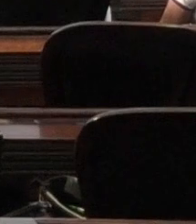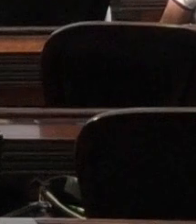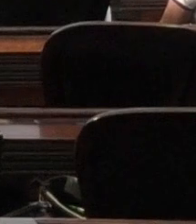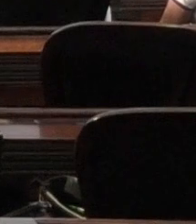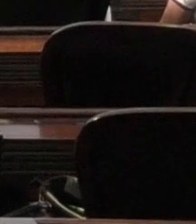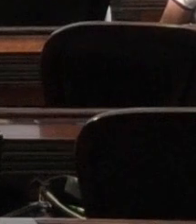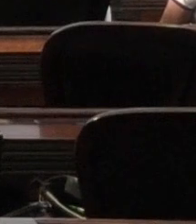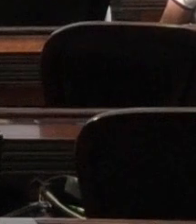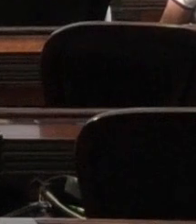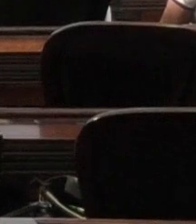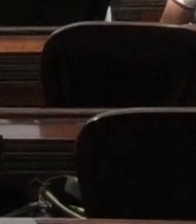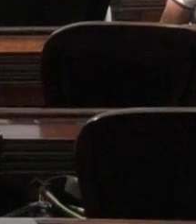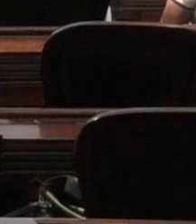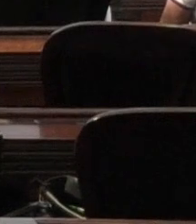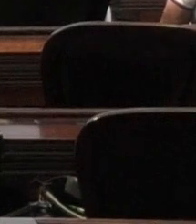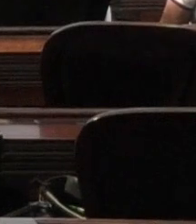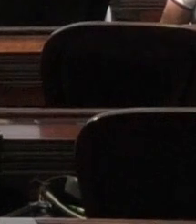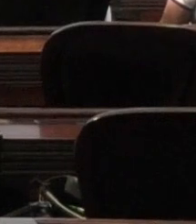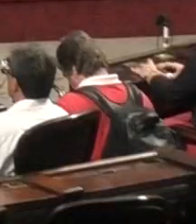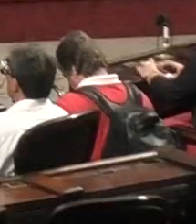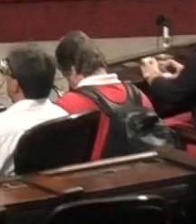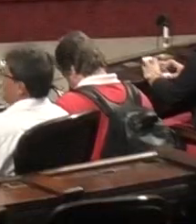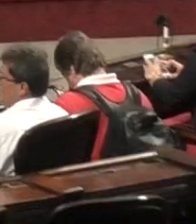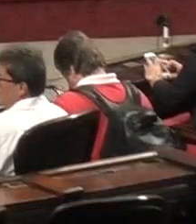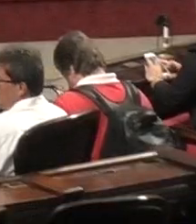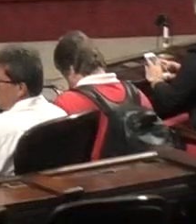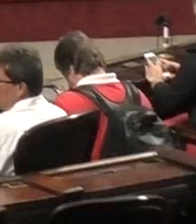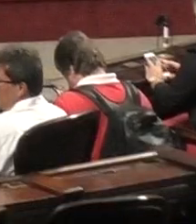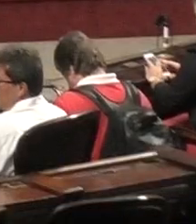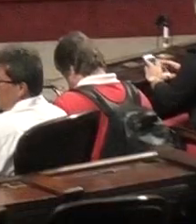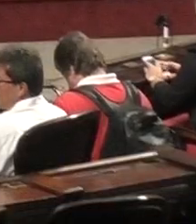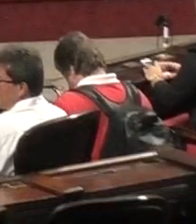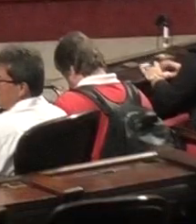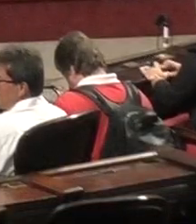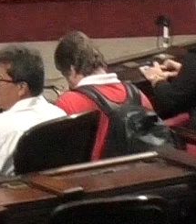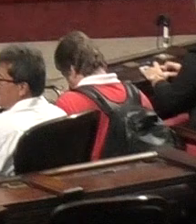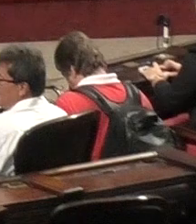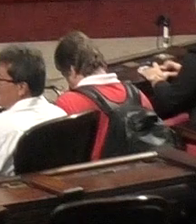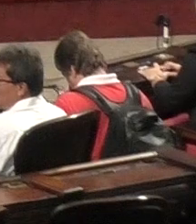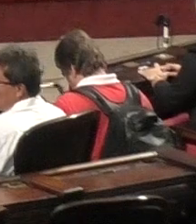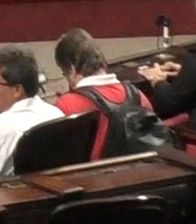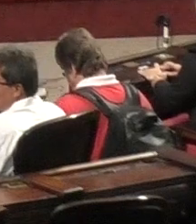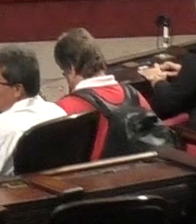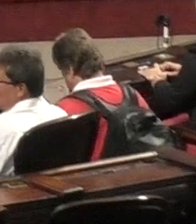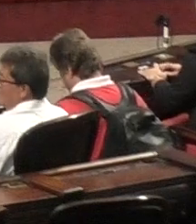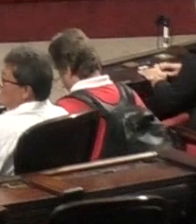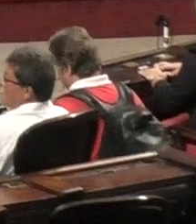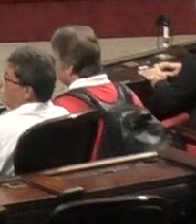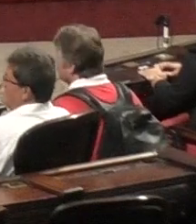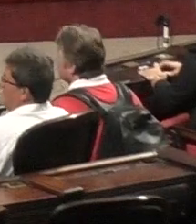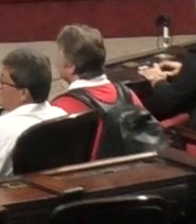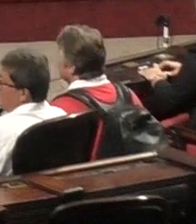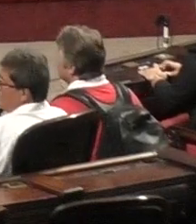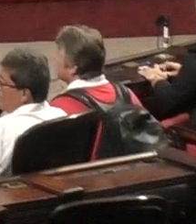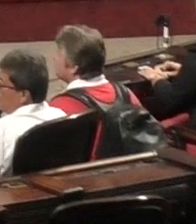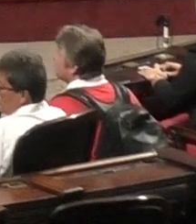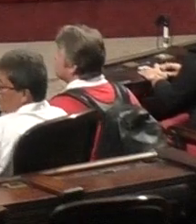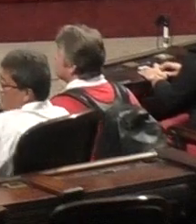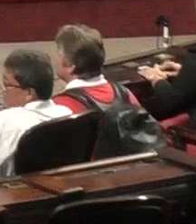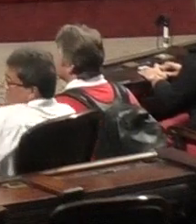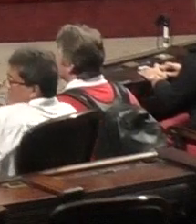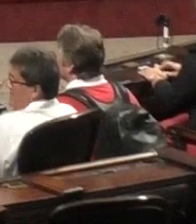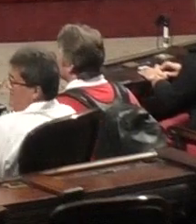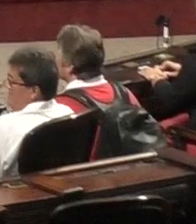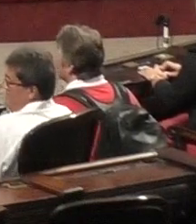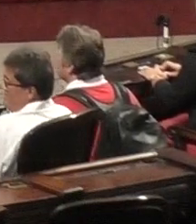de resgate de tantas vidas, de tantas pessoas que sempre não tiveram nenhuma primeira chance.